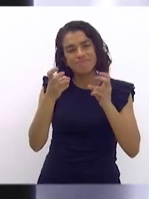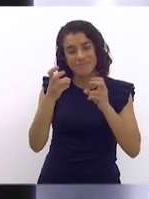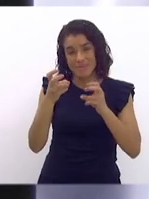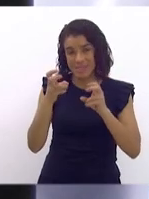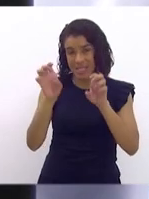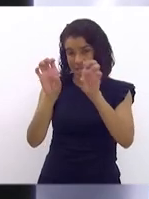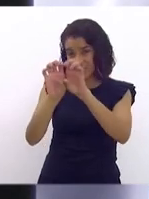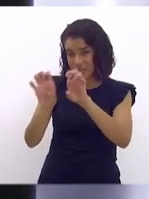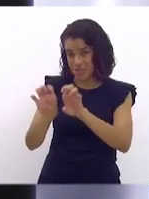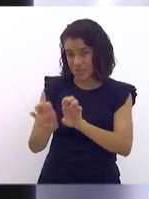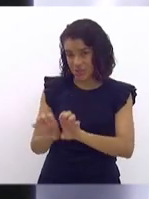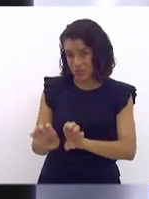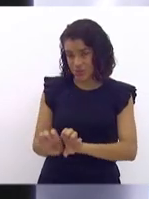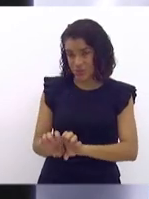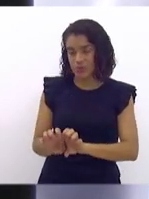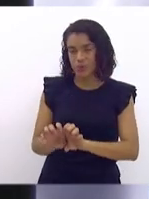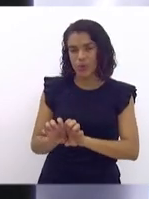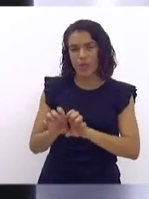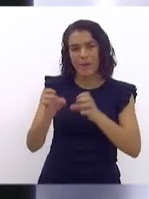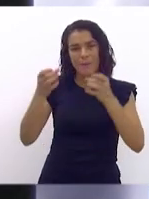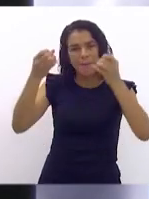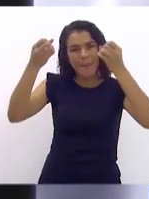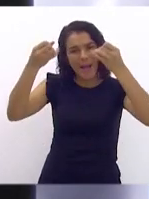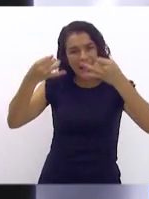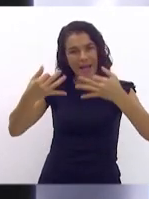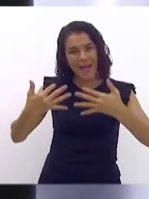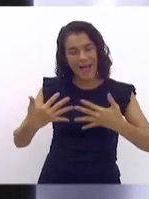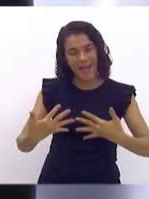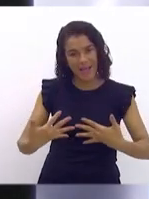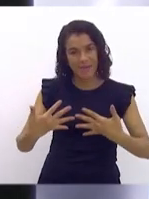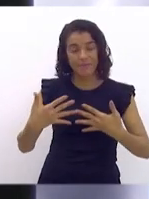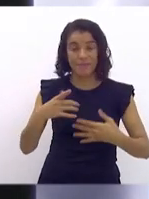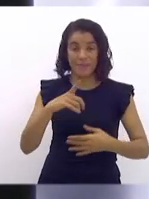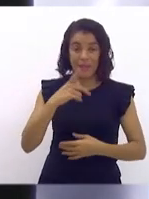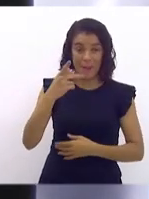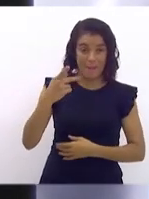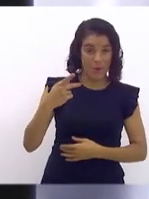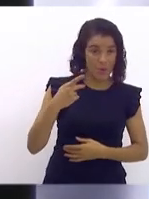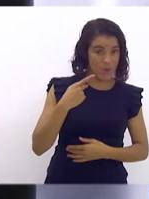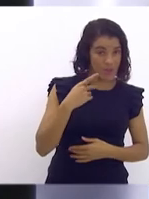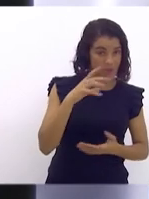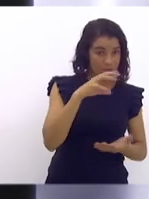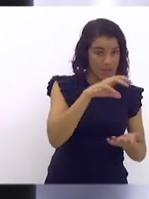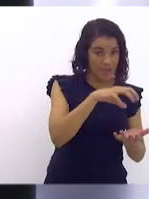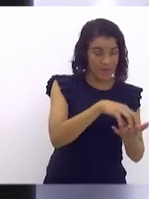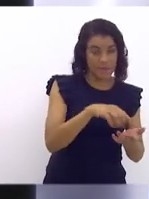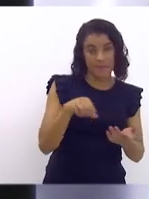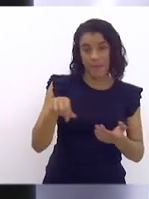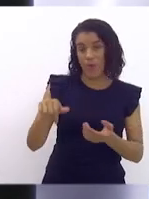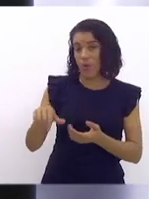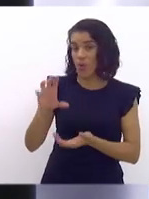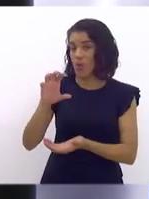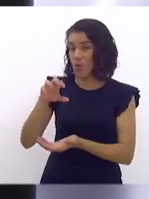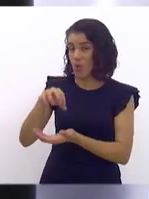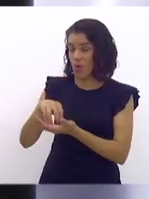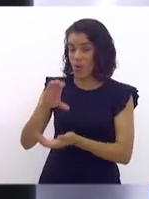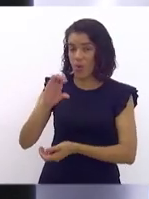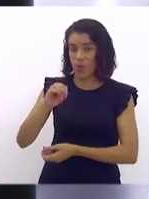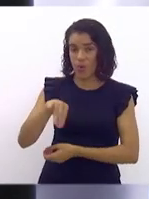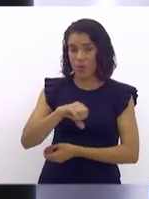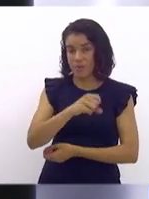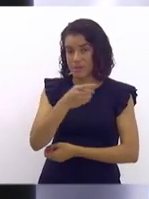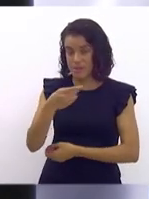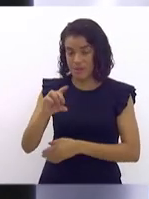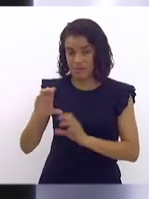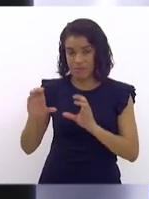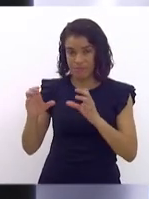estrutura exibida pela senhora, tanto na Procuradoria, quanto na Comissão da Mulher e na líder